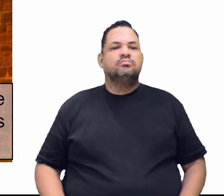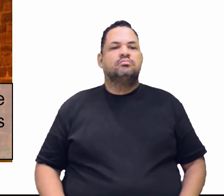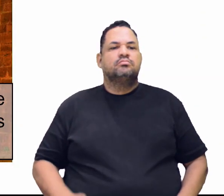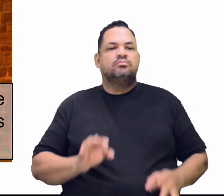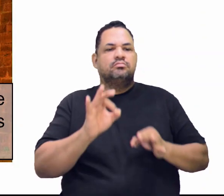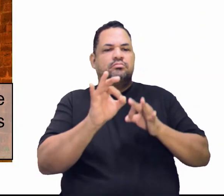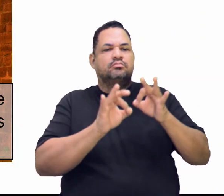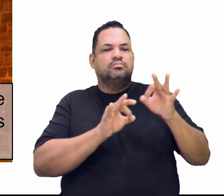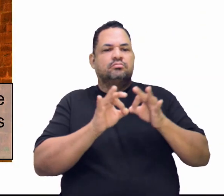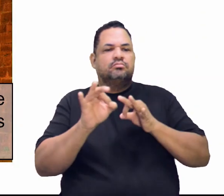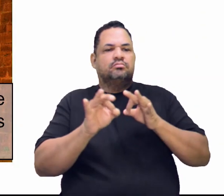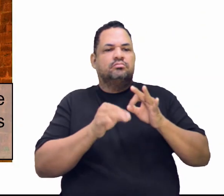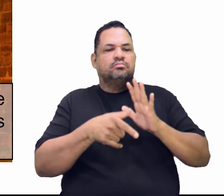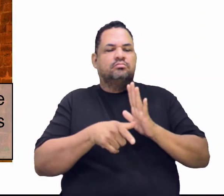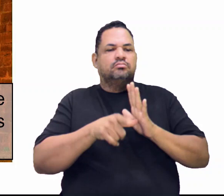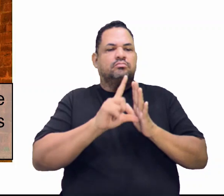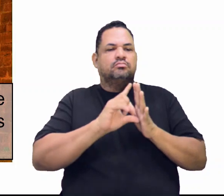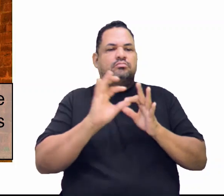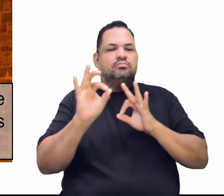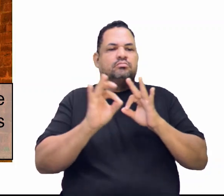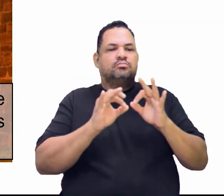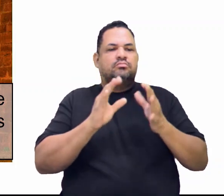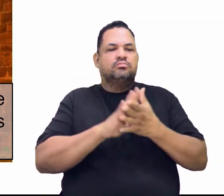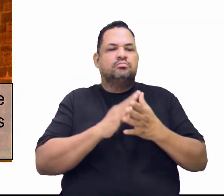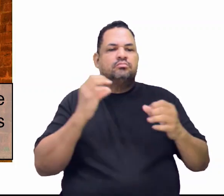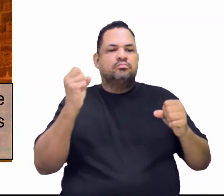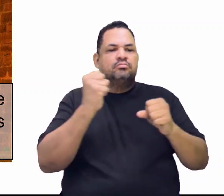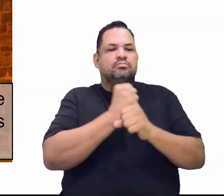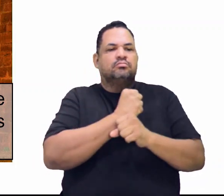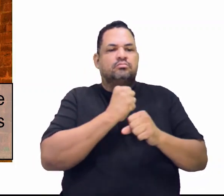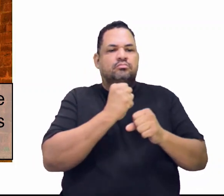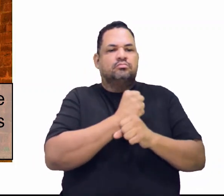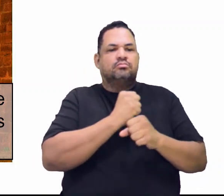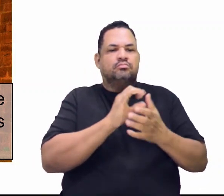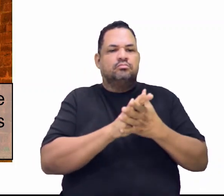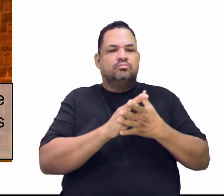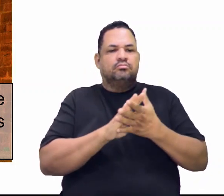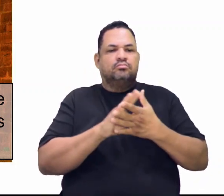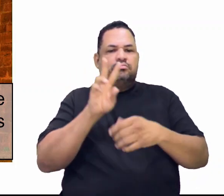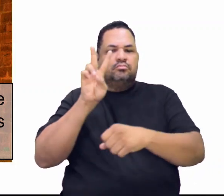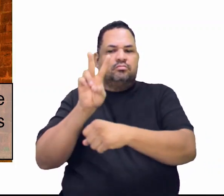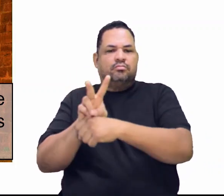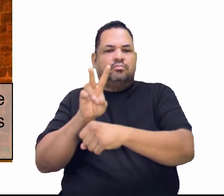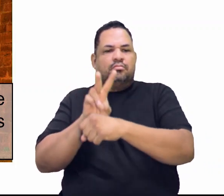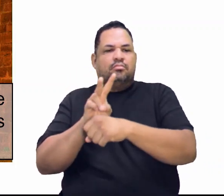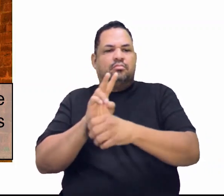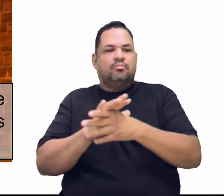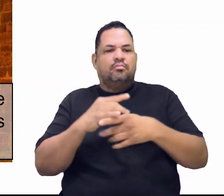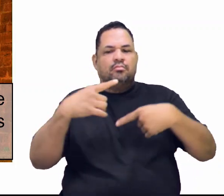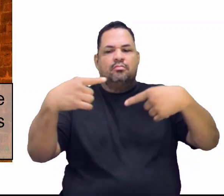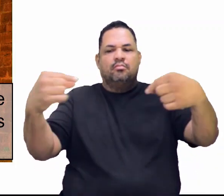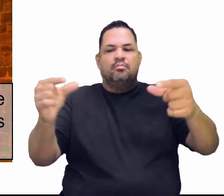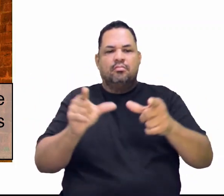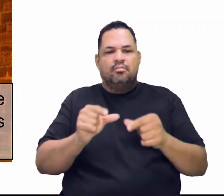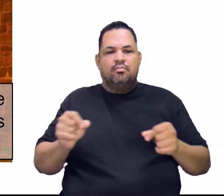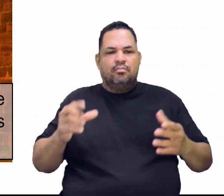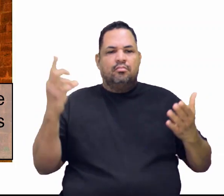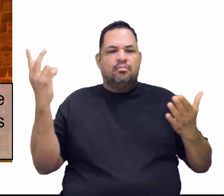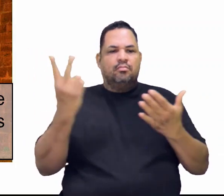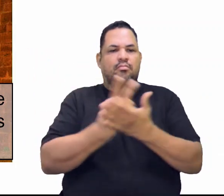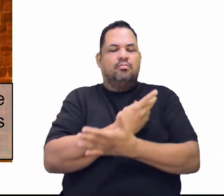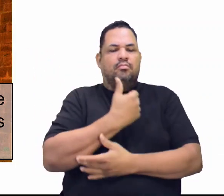os preparativos para a construção da Fortaleza Príncipe da Beira se deu, então, aí no dia